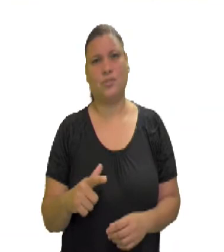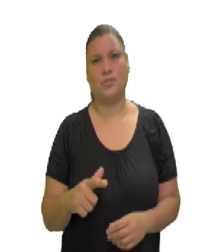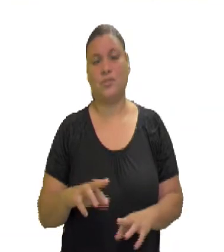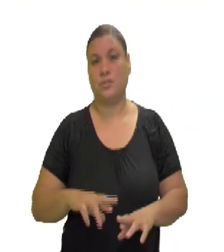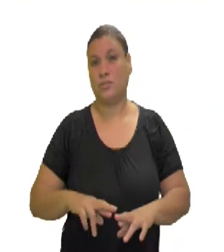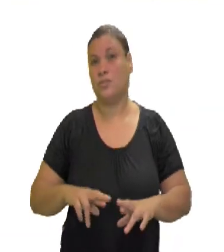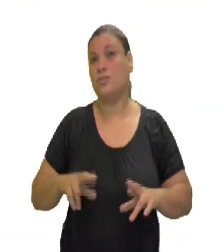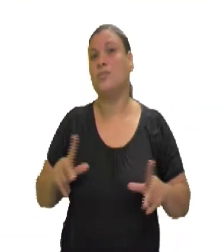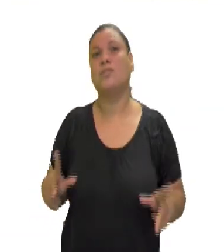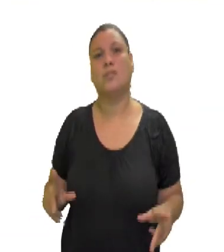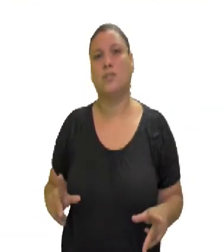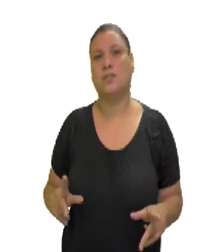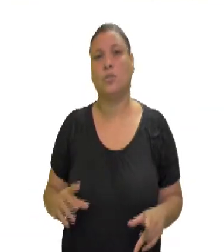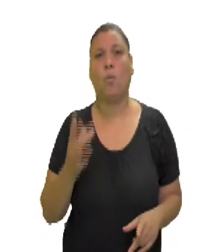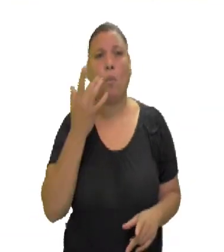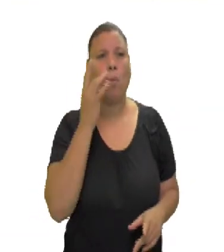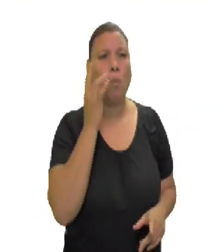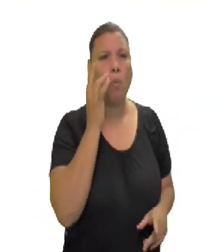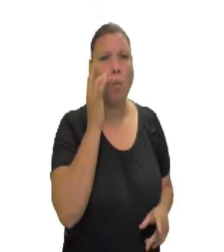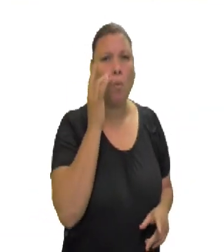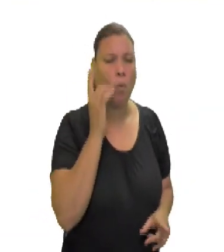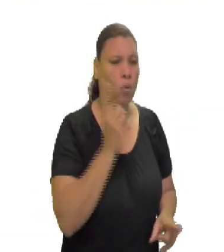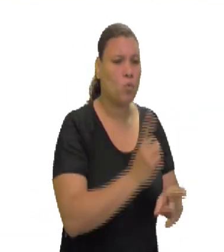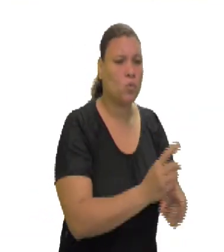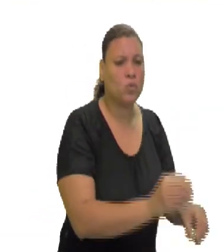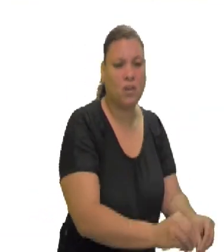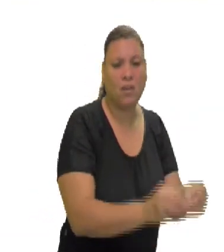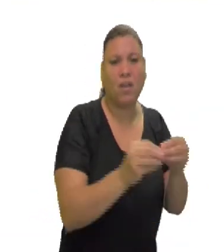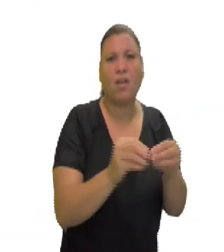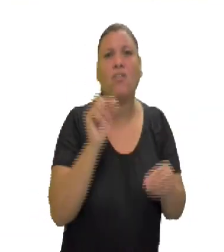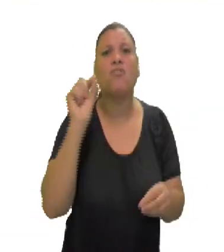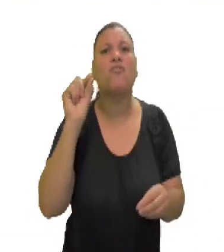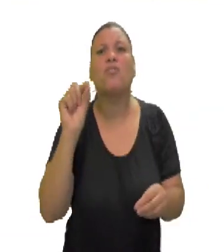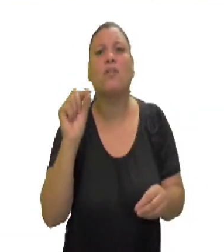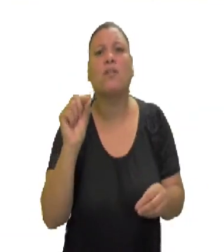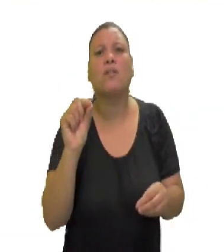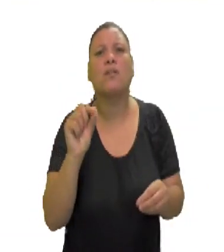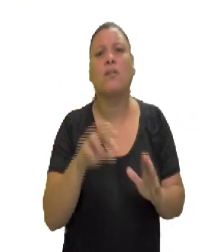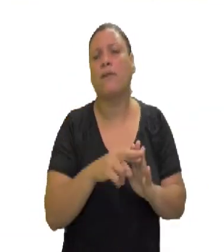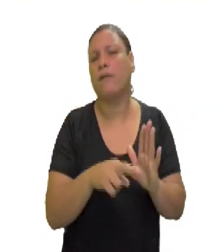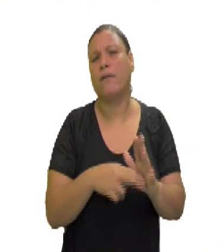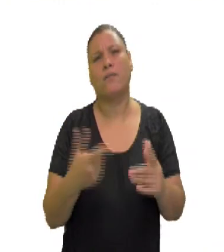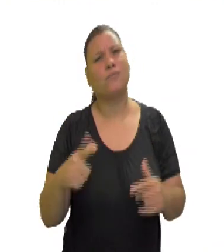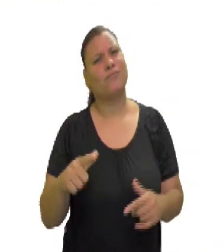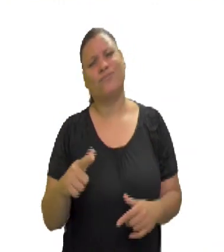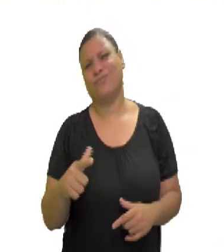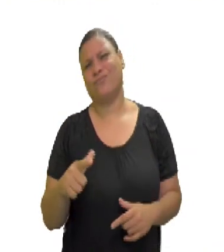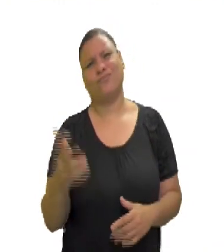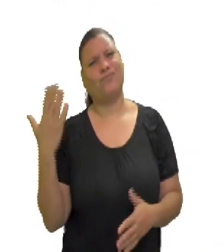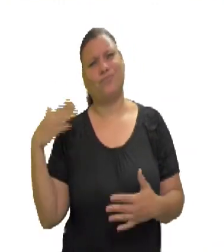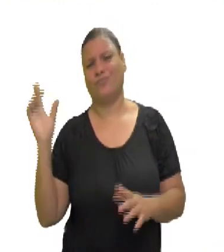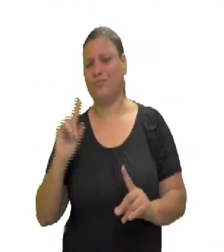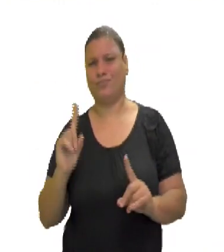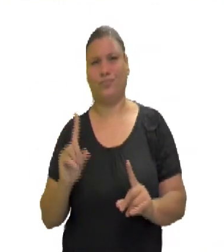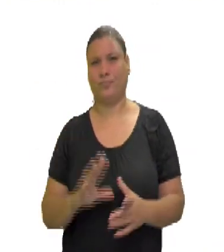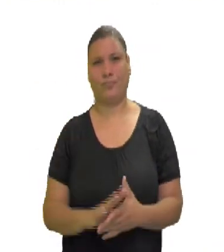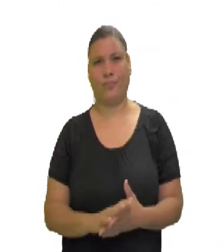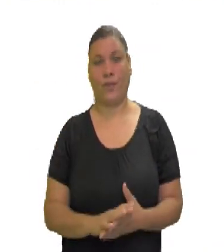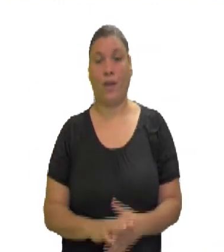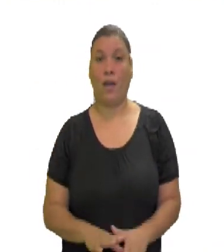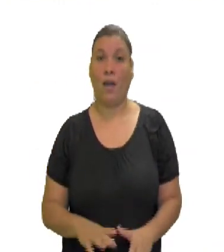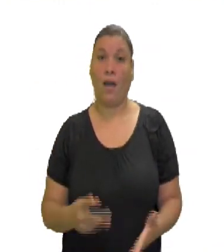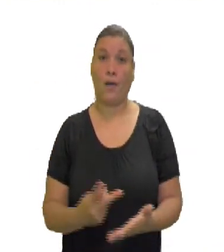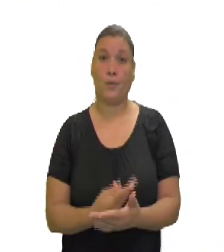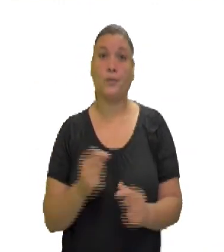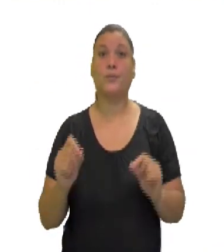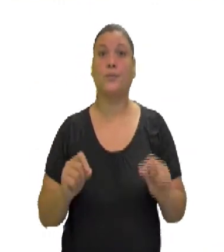desse ouro. Ainda estava tudo muito novo, tudo muito diferente. E isso trouxe uma dificuldade enorme